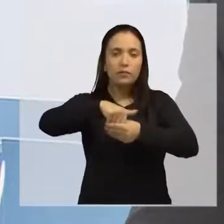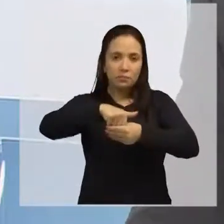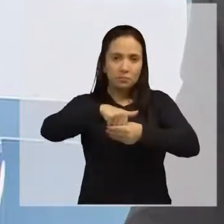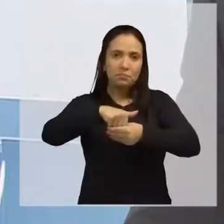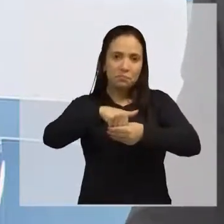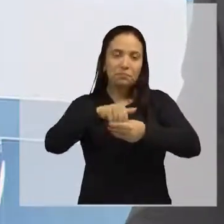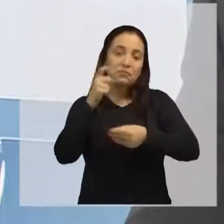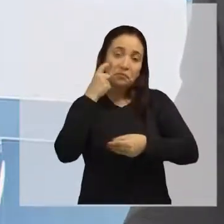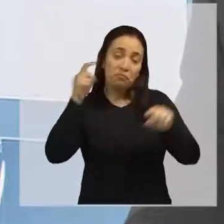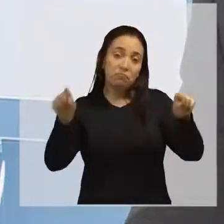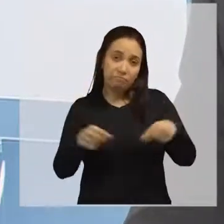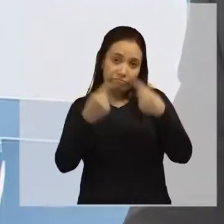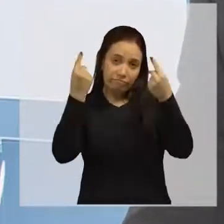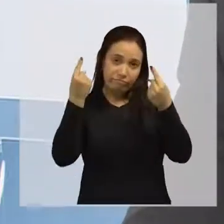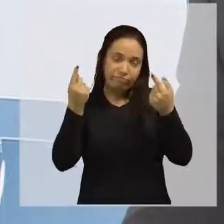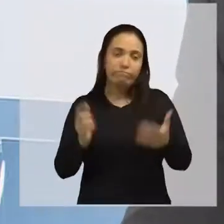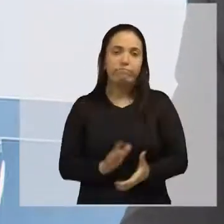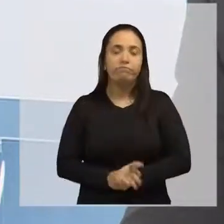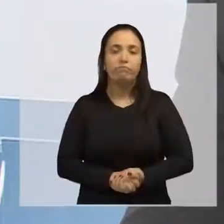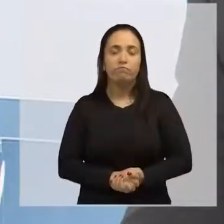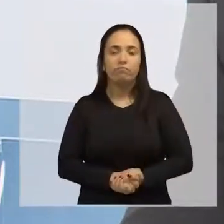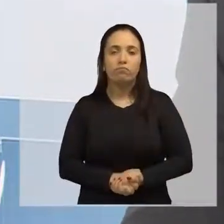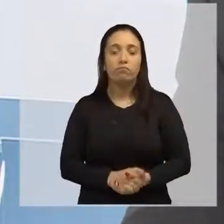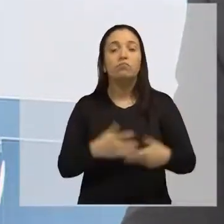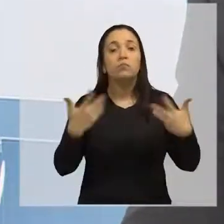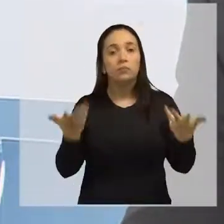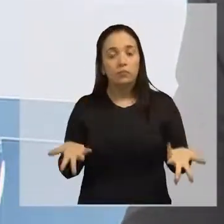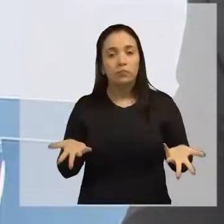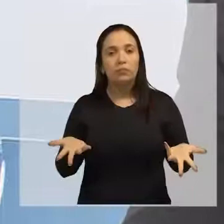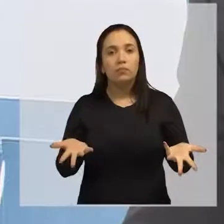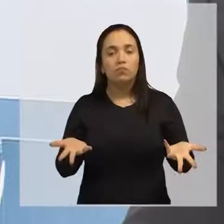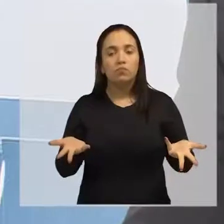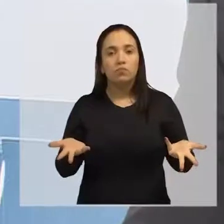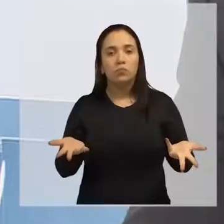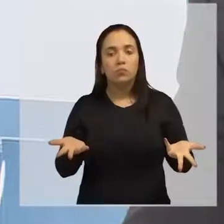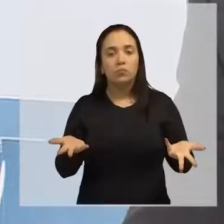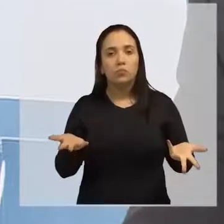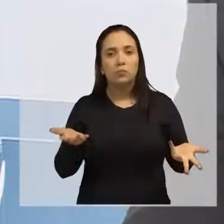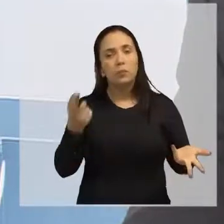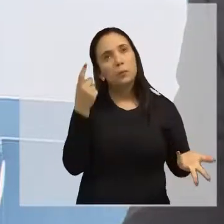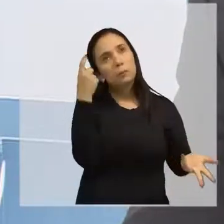coincidência há um bom tempo no nosso país. E pensando nisso,